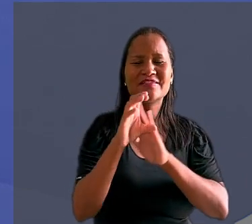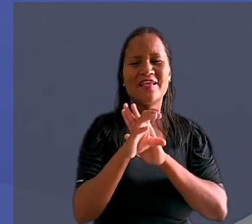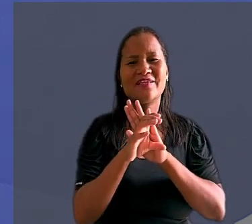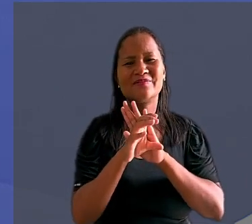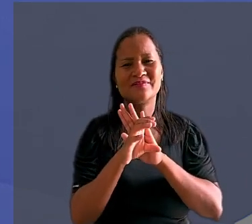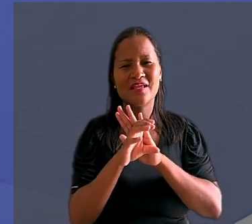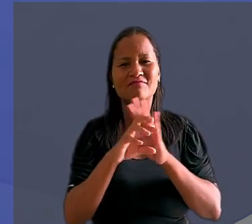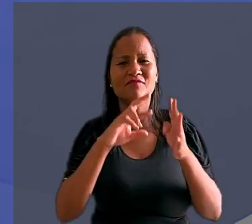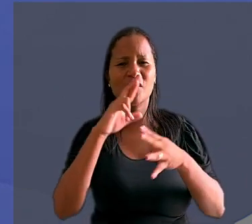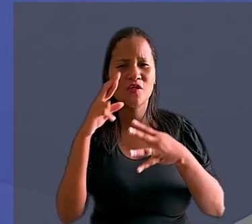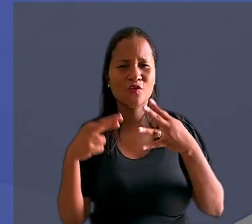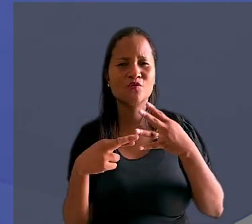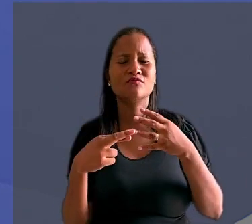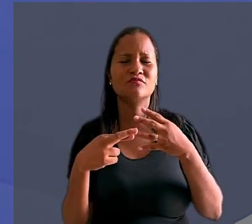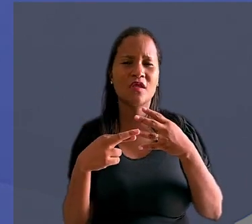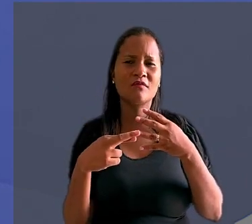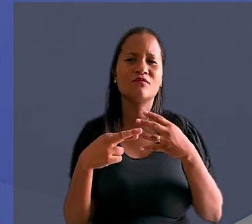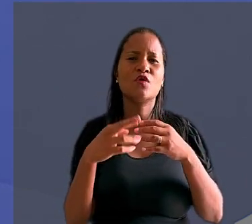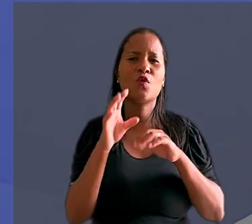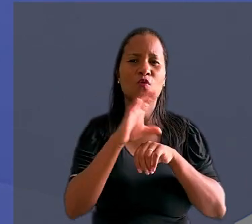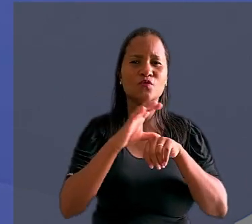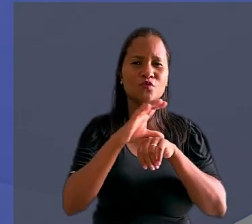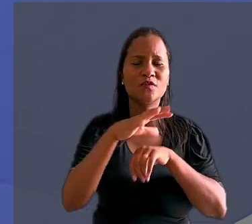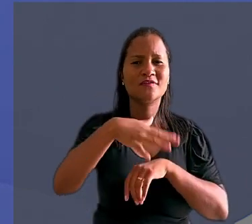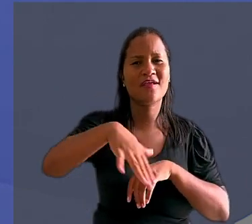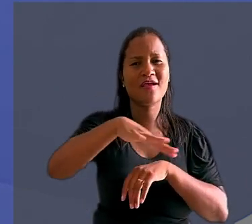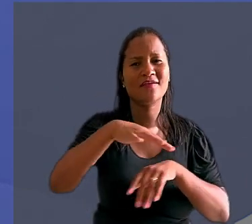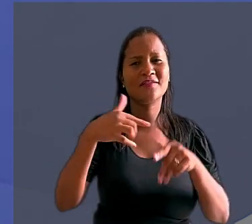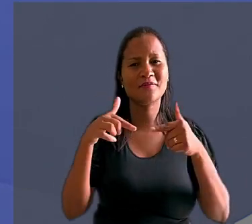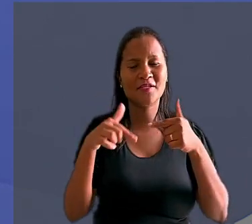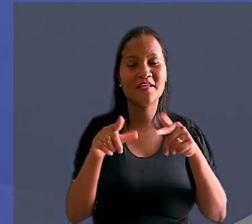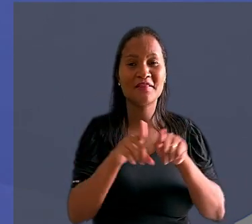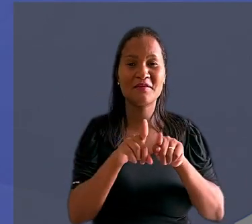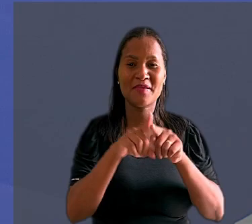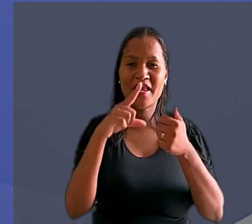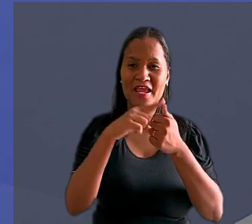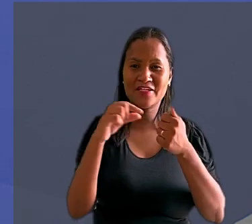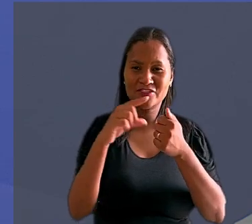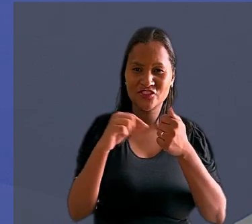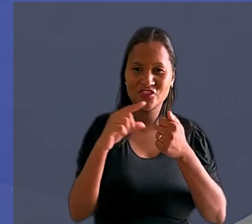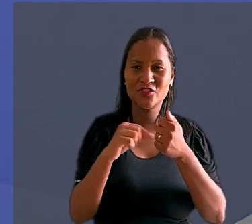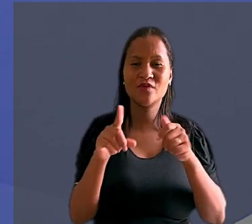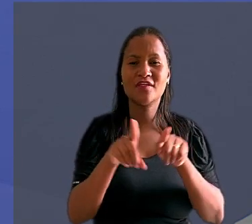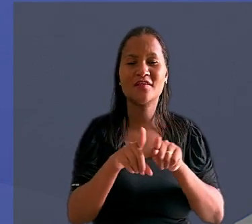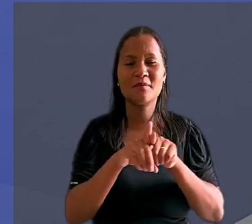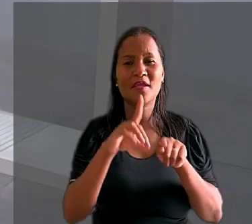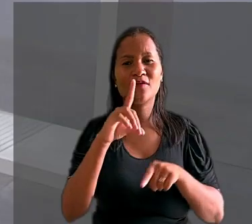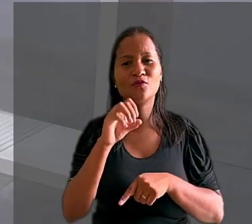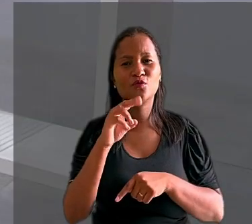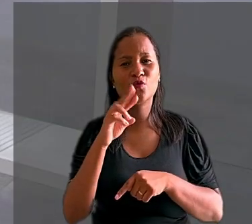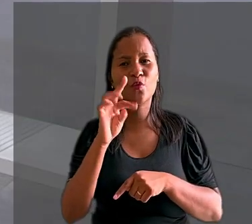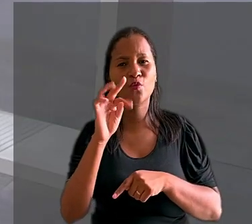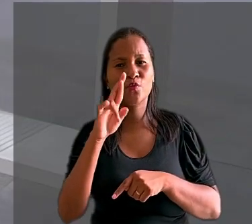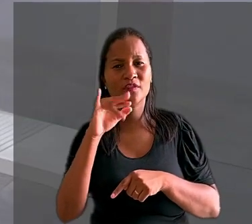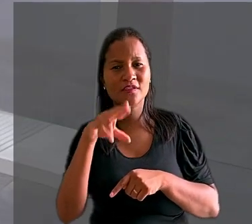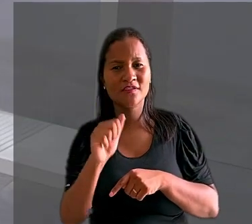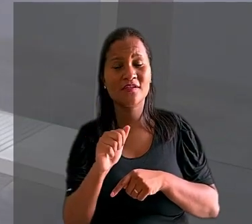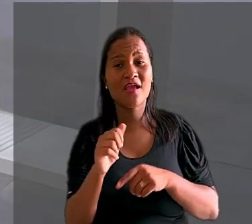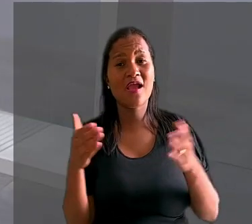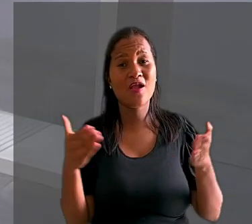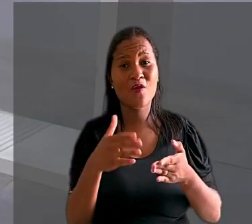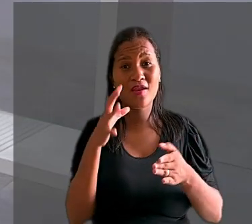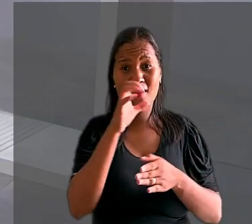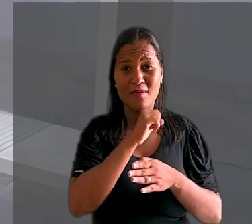relativos a ações e recursos constitucionais na área trabalhista, além de artigos e doutrina. Vamos agora para um